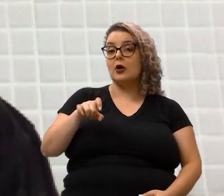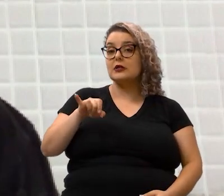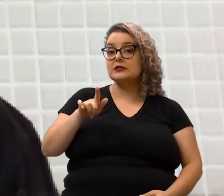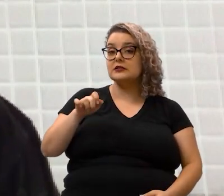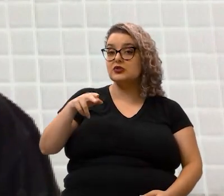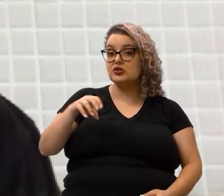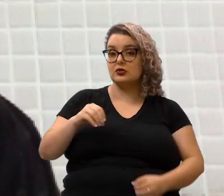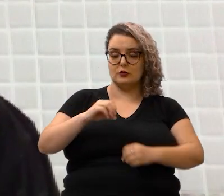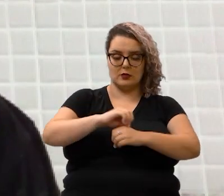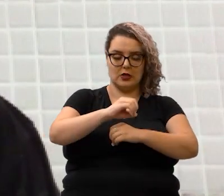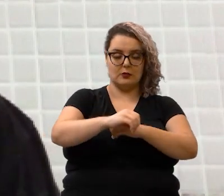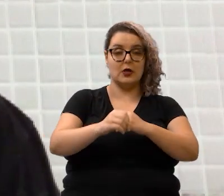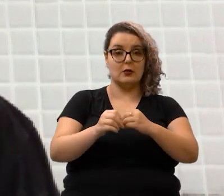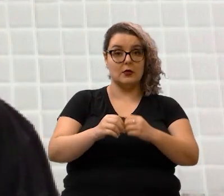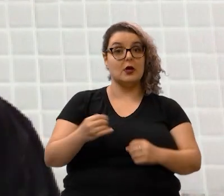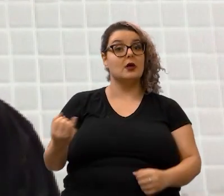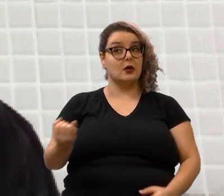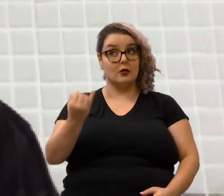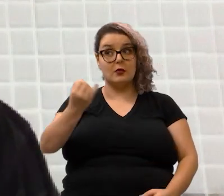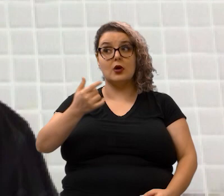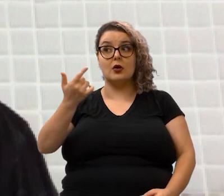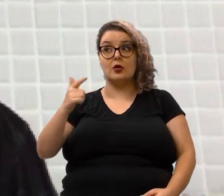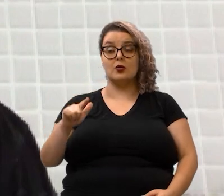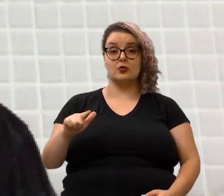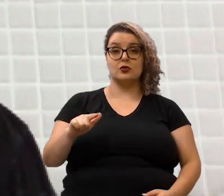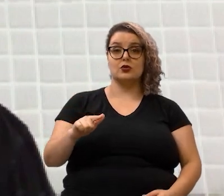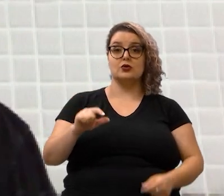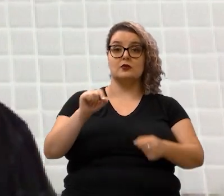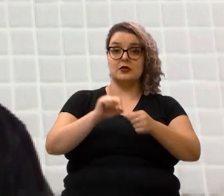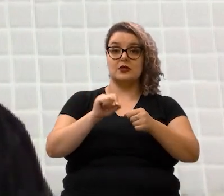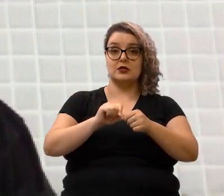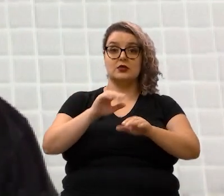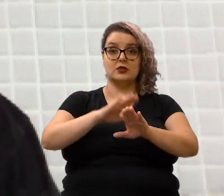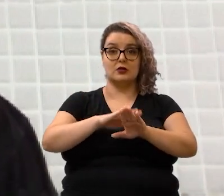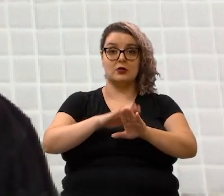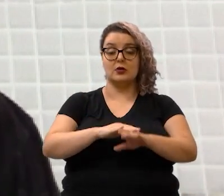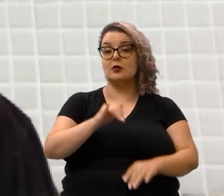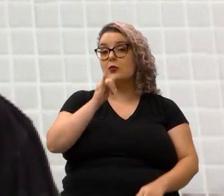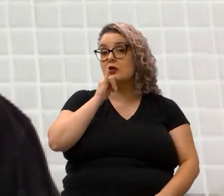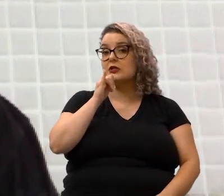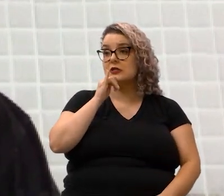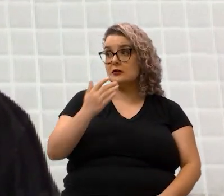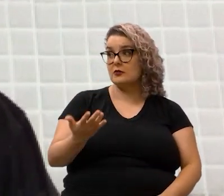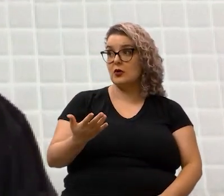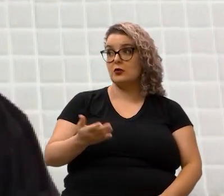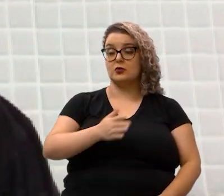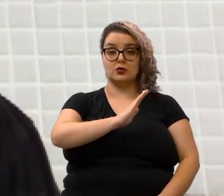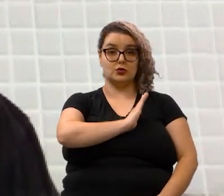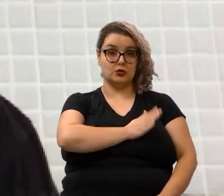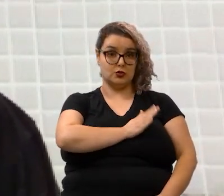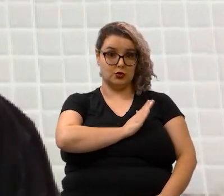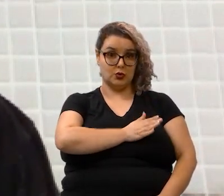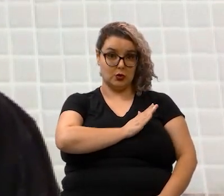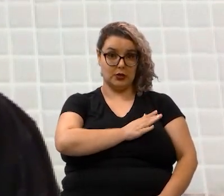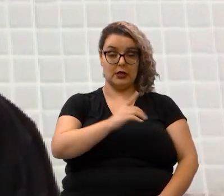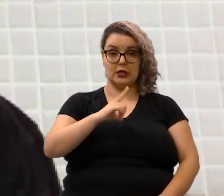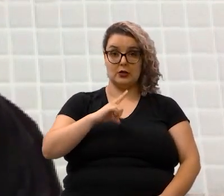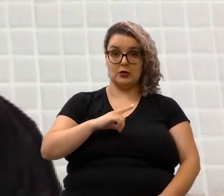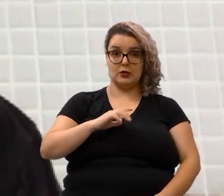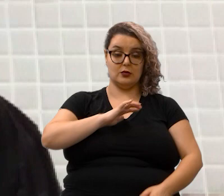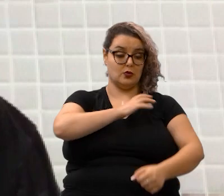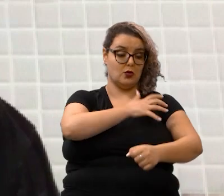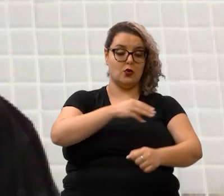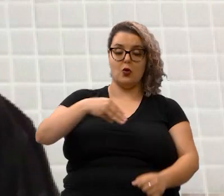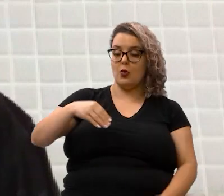é vital para que elas continuem fazendo a sua função. Então, por exemplo, no coração, você tem o músculo